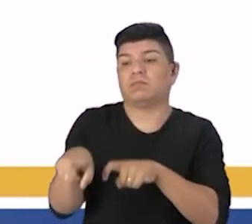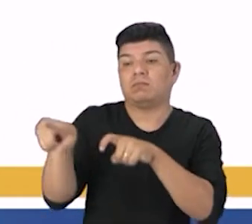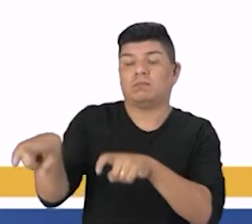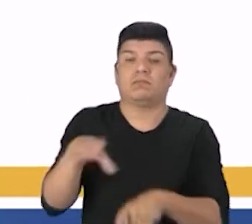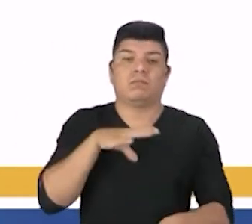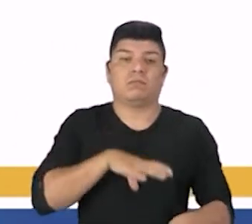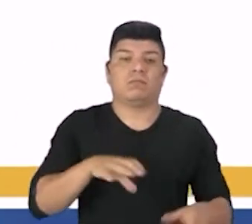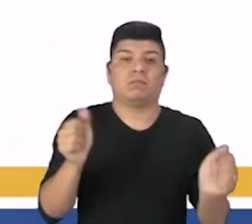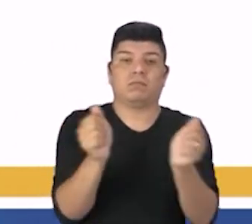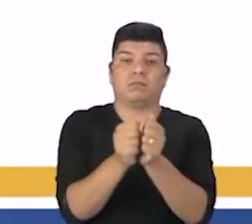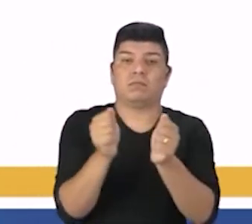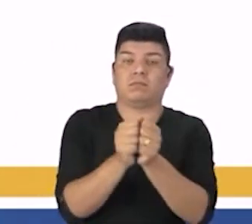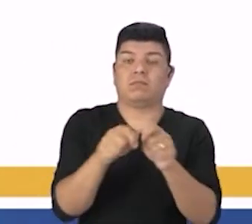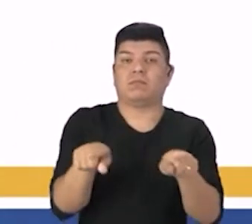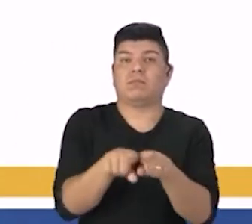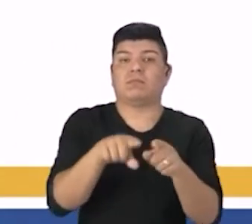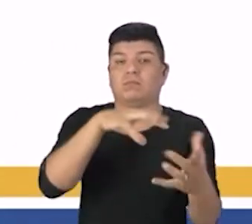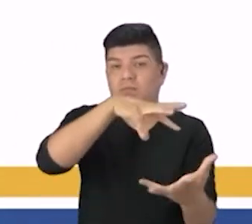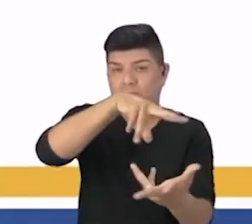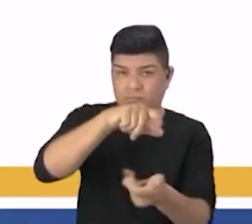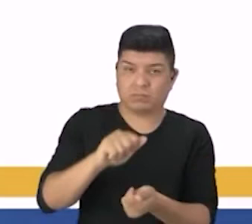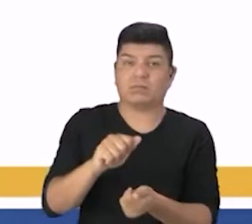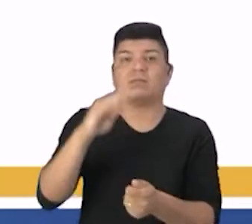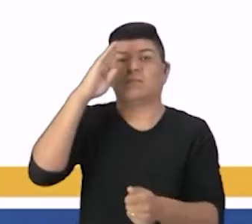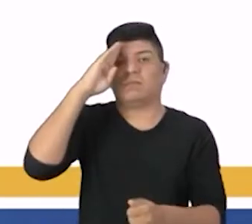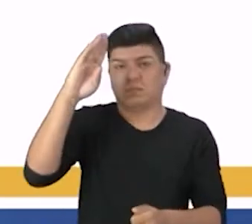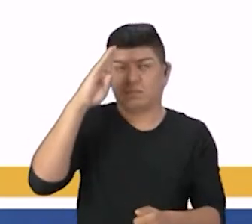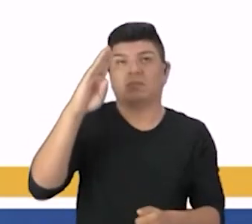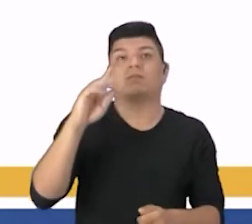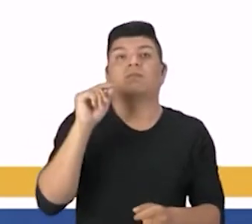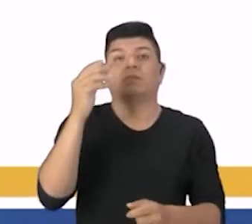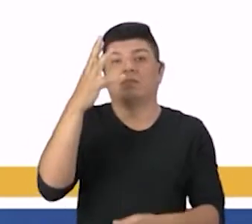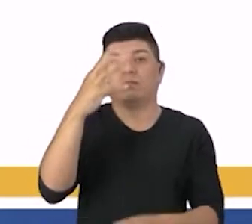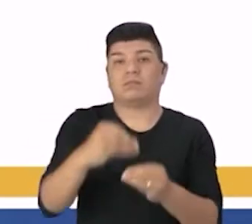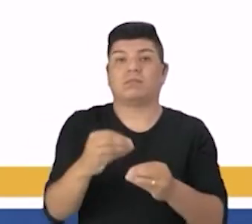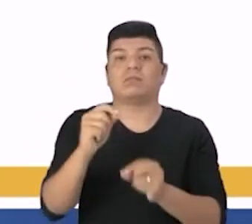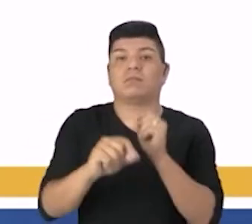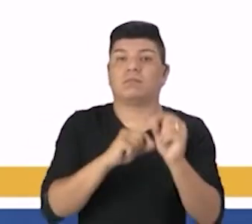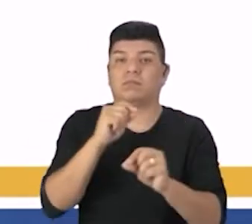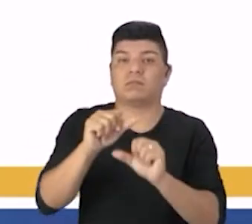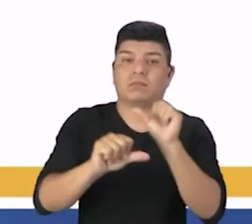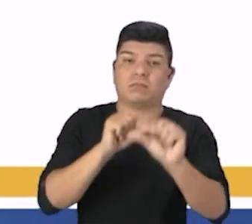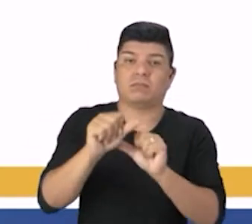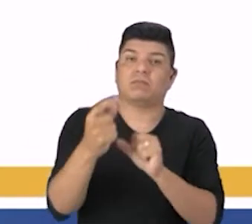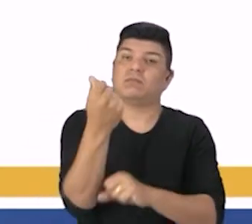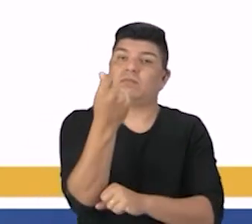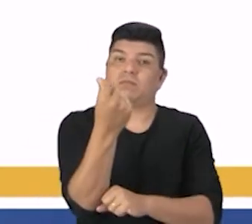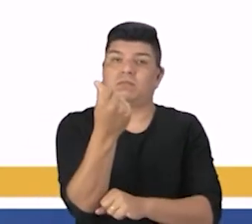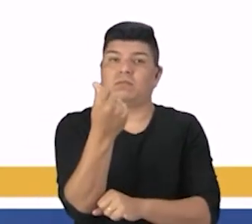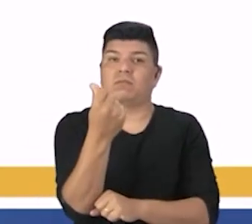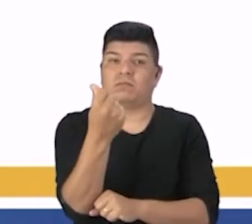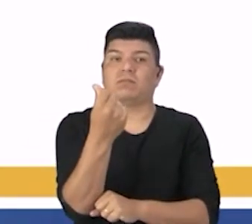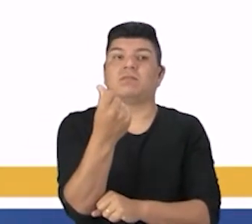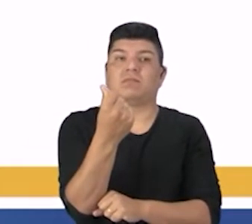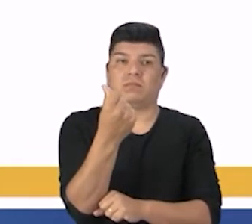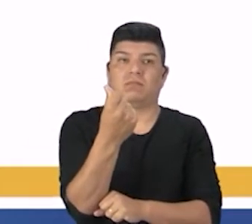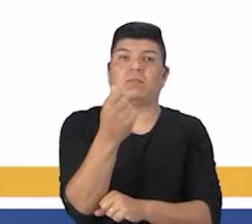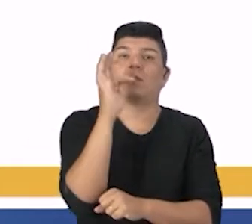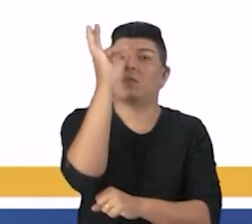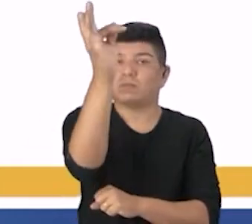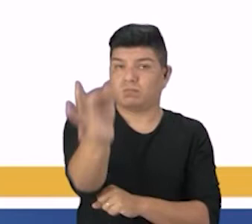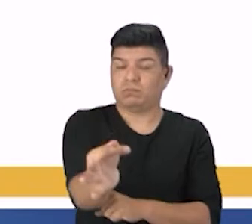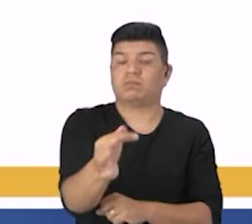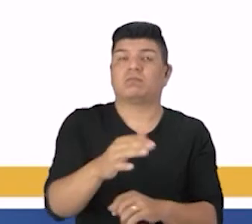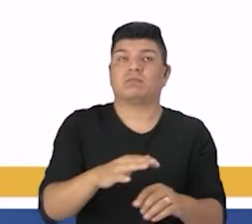com a cidade e talvez integração com o mundo principalmente para saber como é que está oscilação de preços e pra o preço